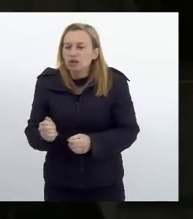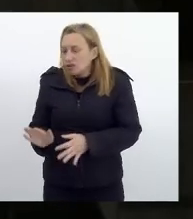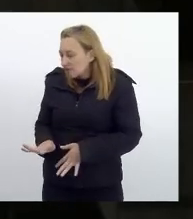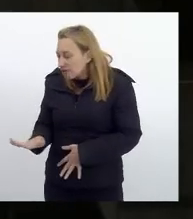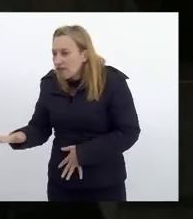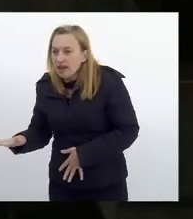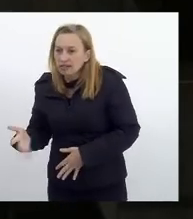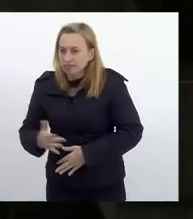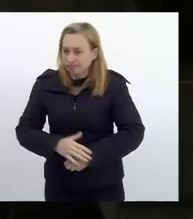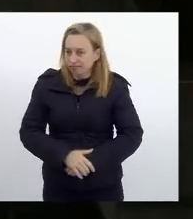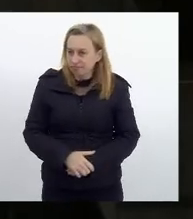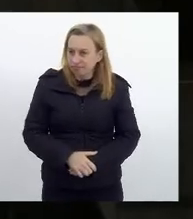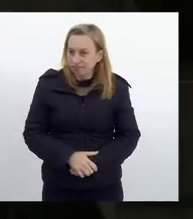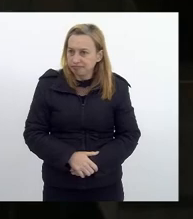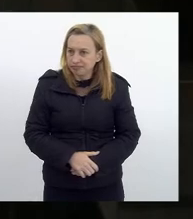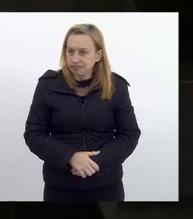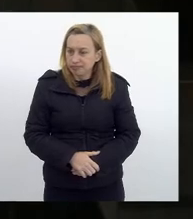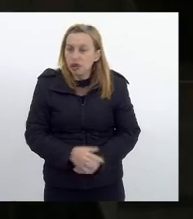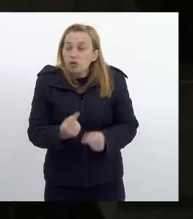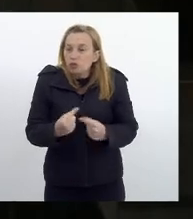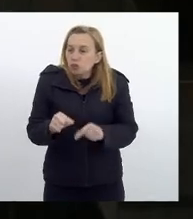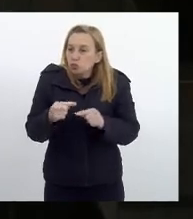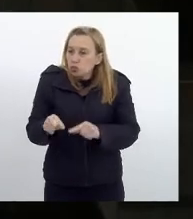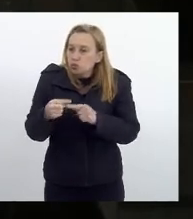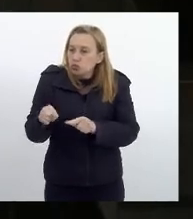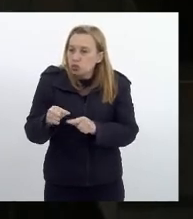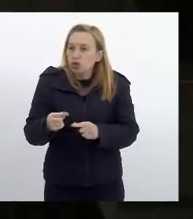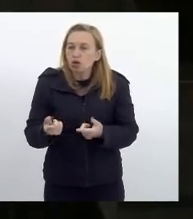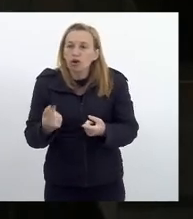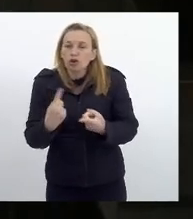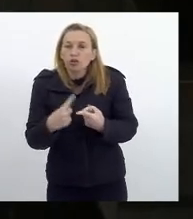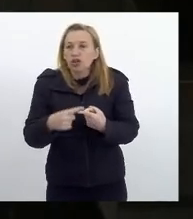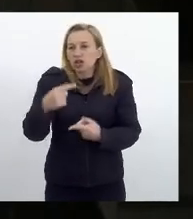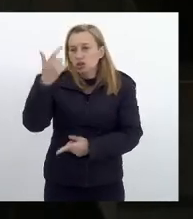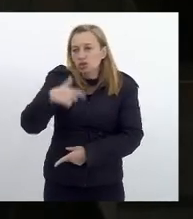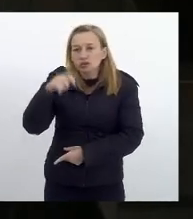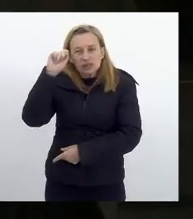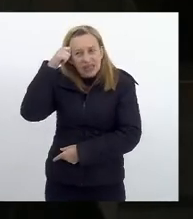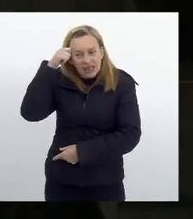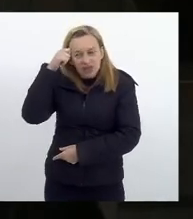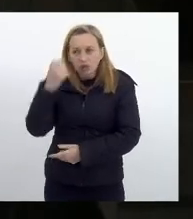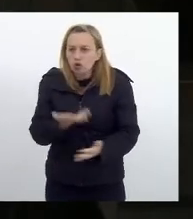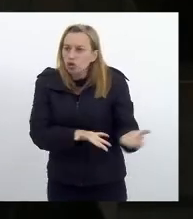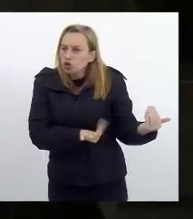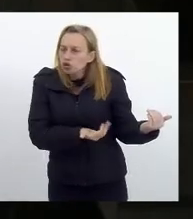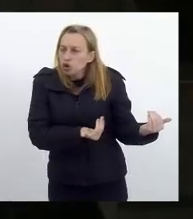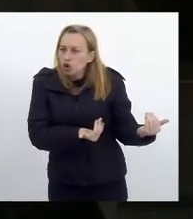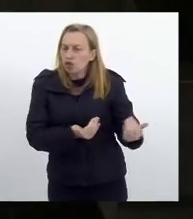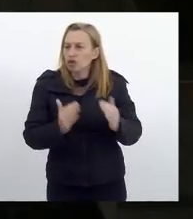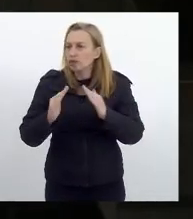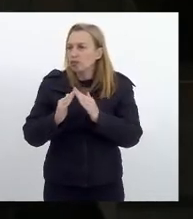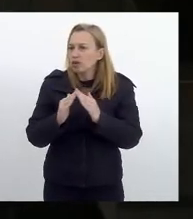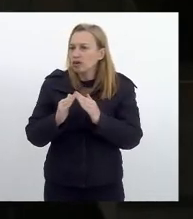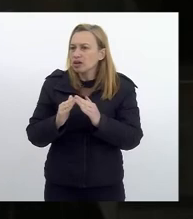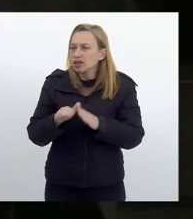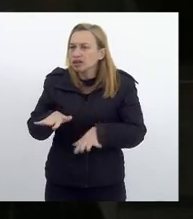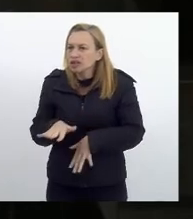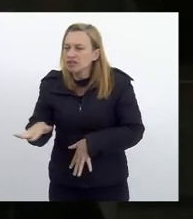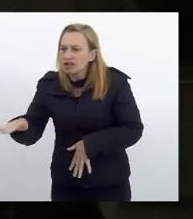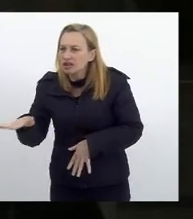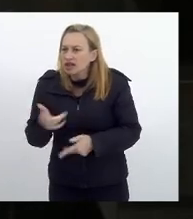populares, são perseguidos porque são negros, são jovens, moram na favela, enfim, uma série